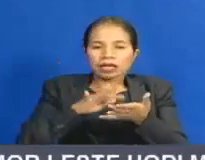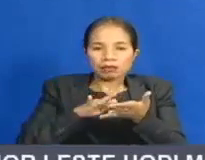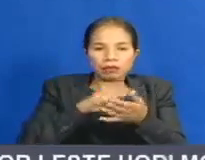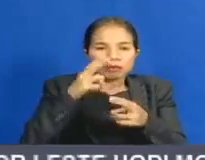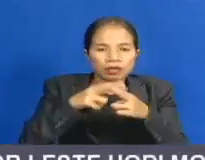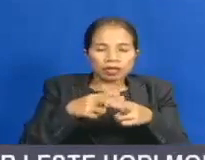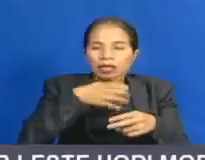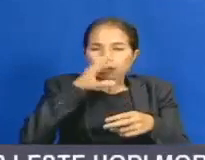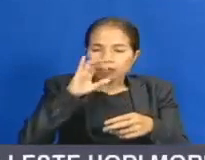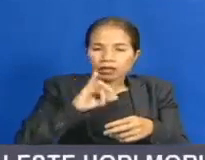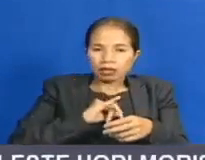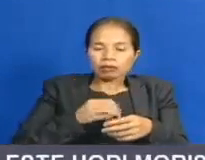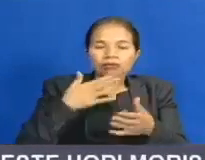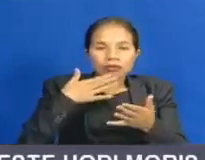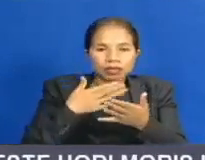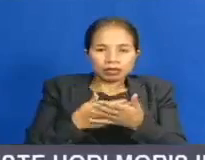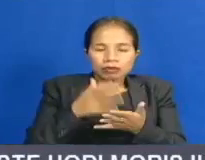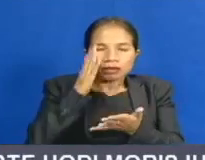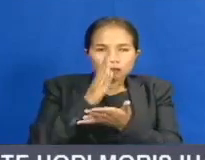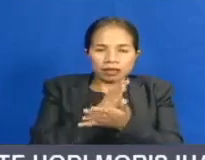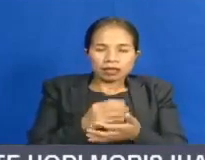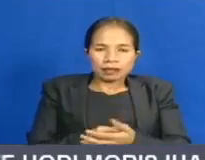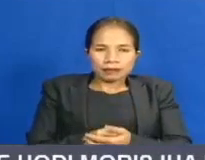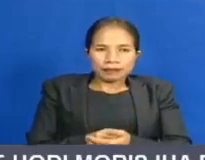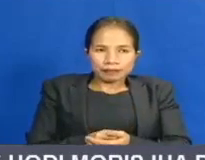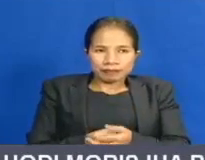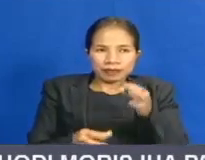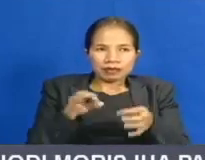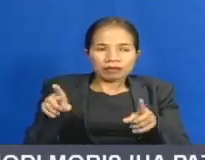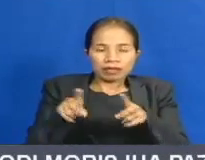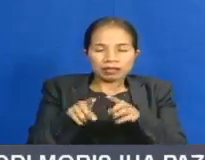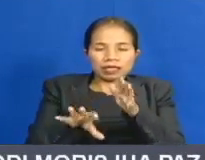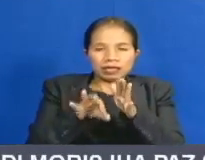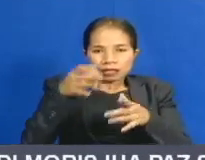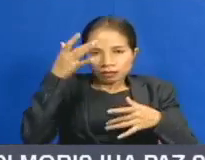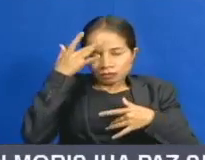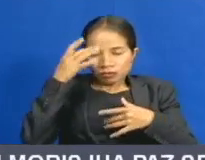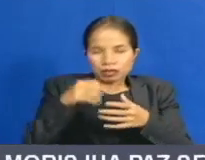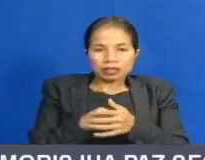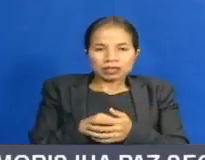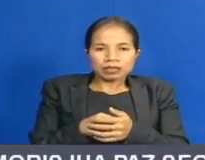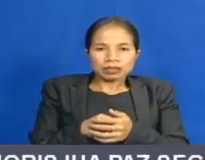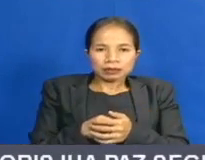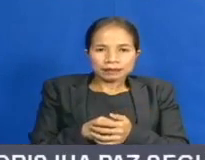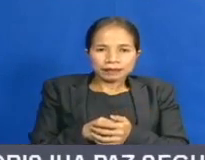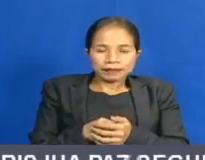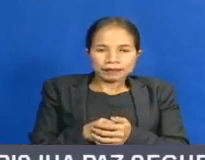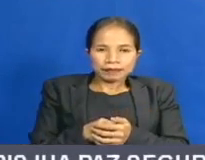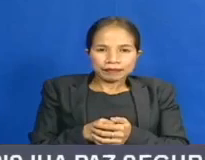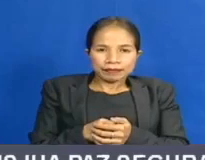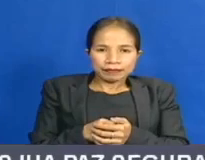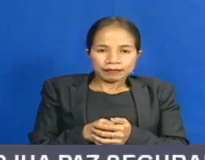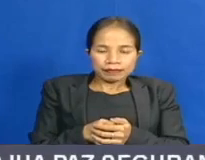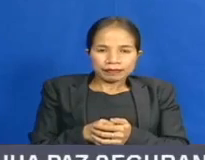Hemo paham dia kona hau para nai moro. Biasanya asa heta moras rumah, kesulut kesulut kai ya, ya